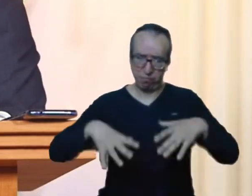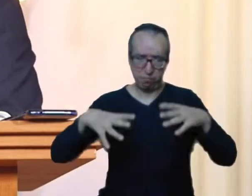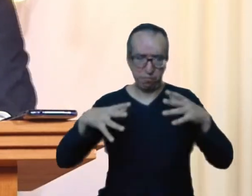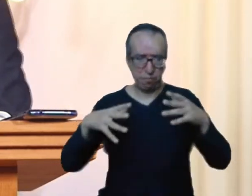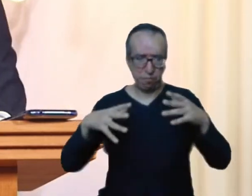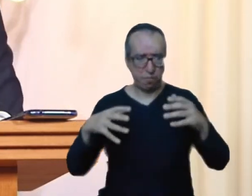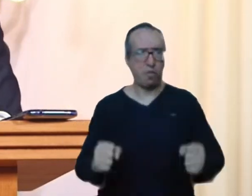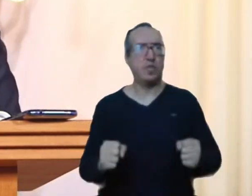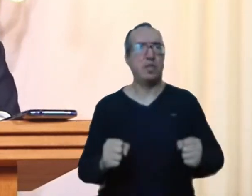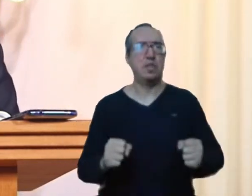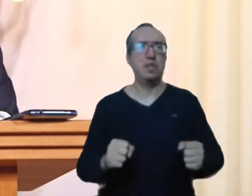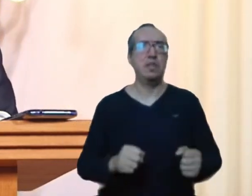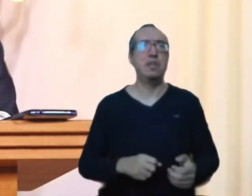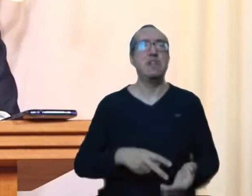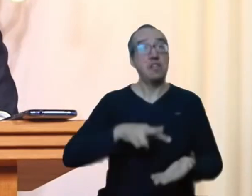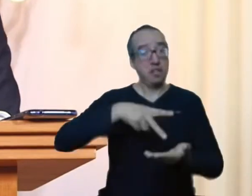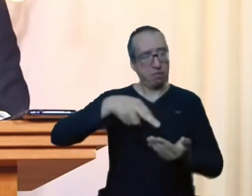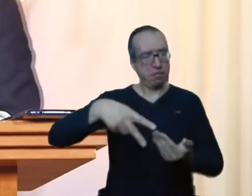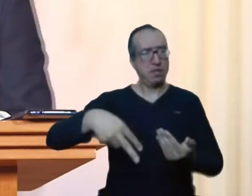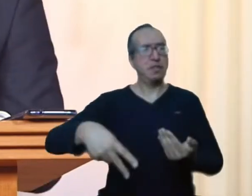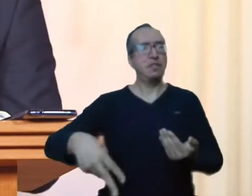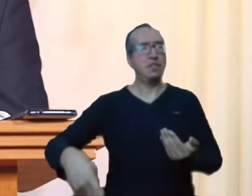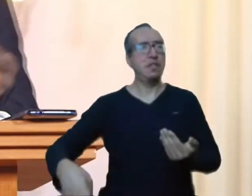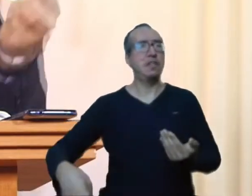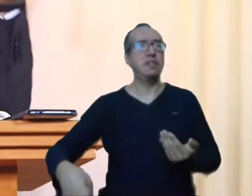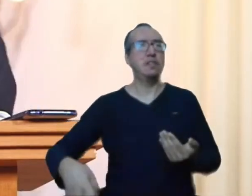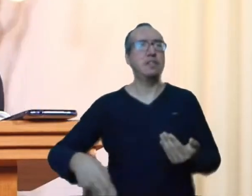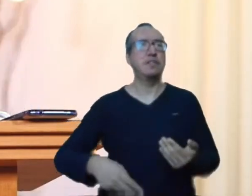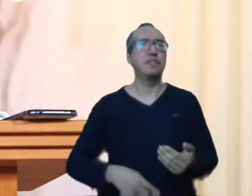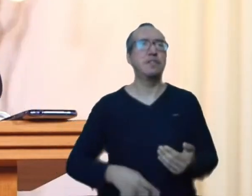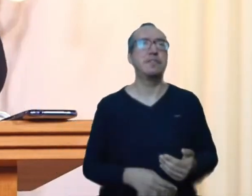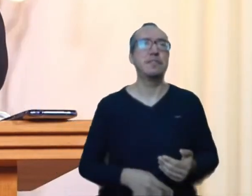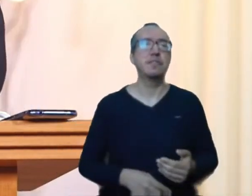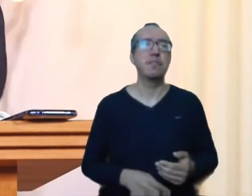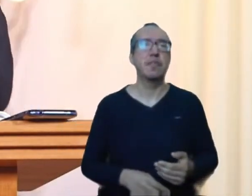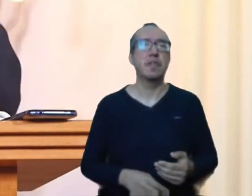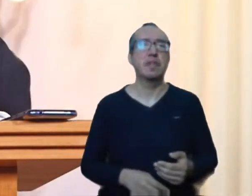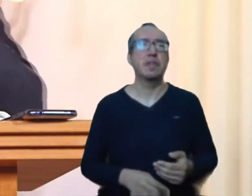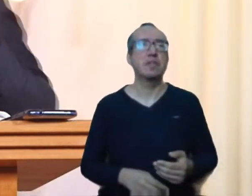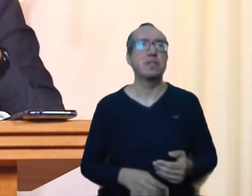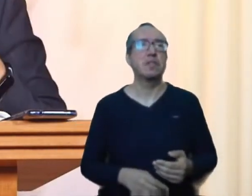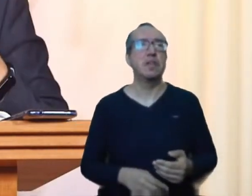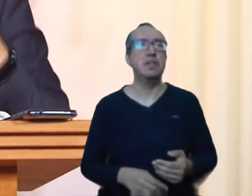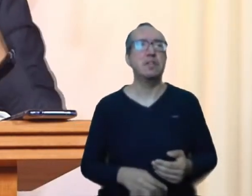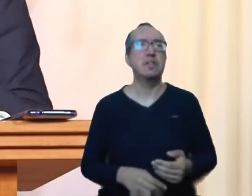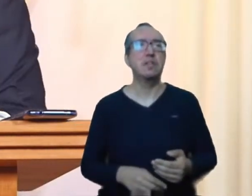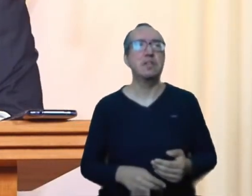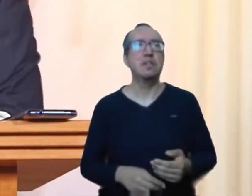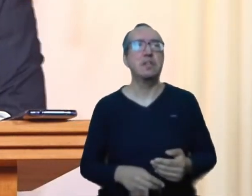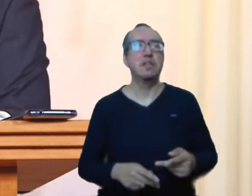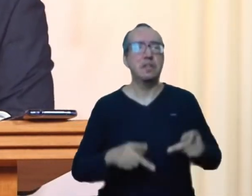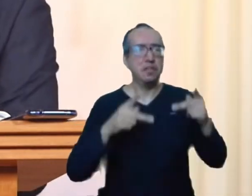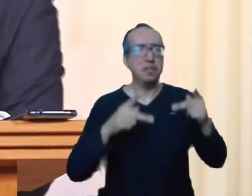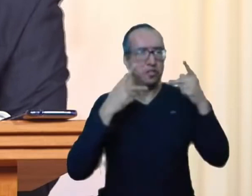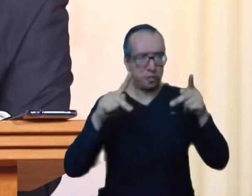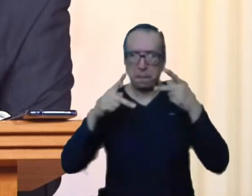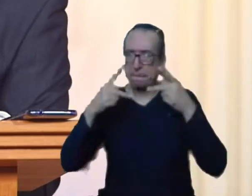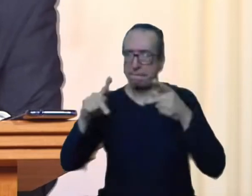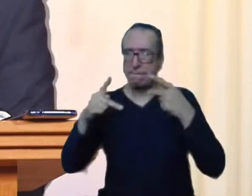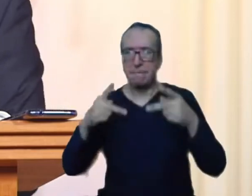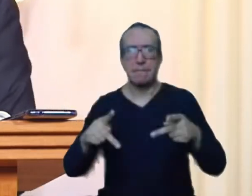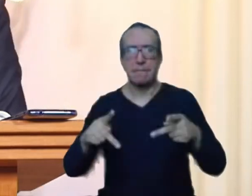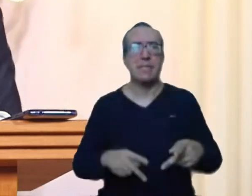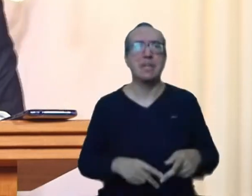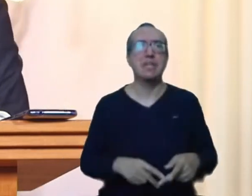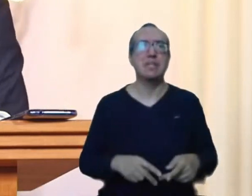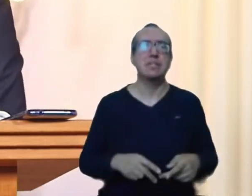nós removermos as barreiras, muitas vezes erguidas pela nossa hipocrisia, por uma religião que